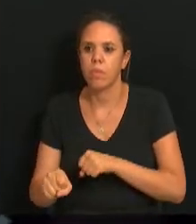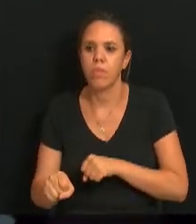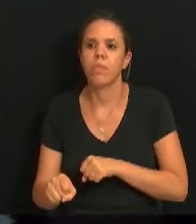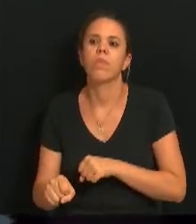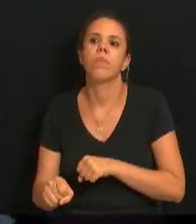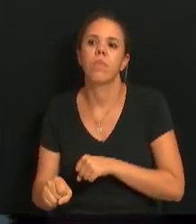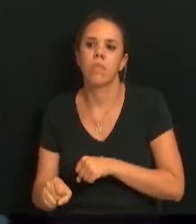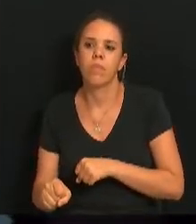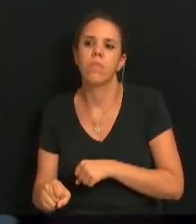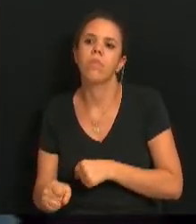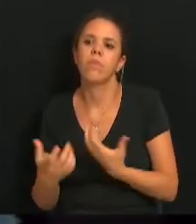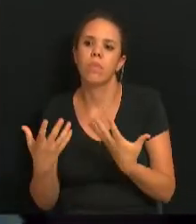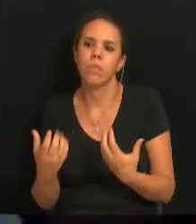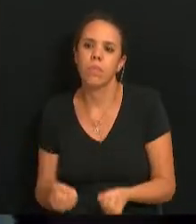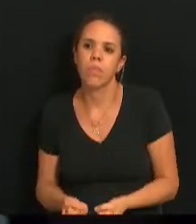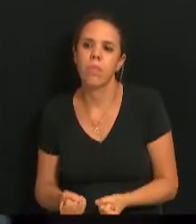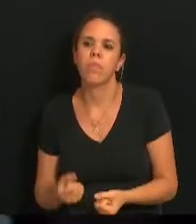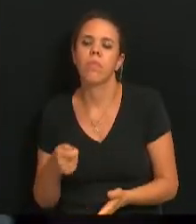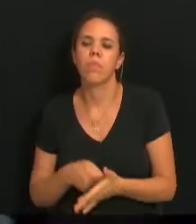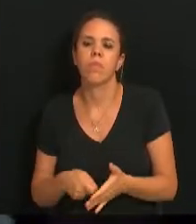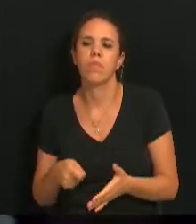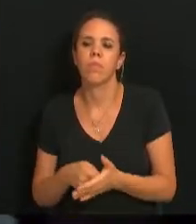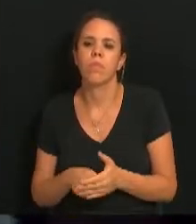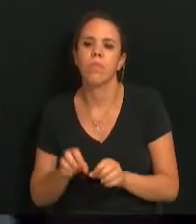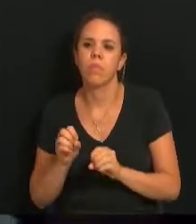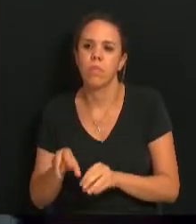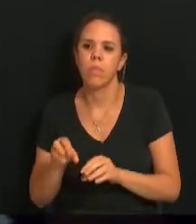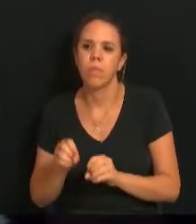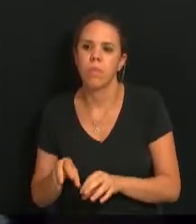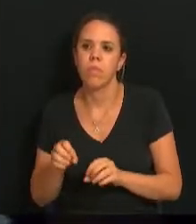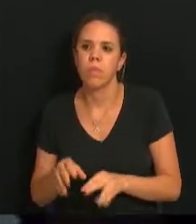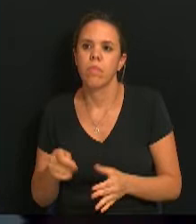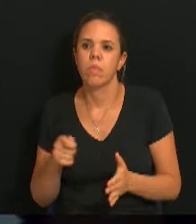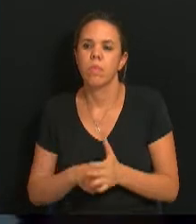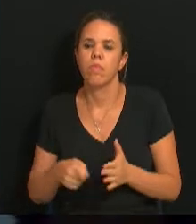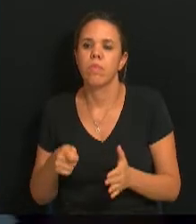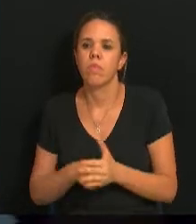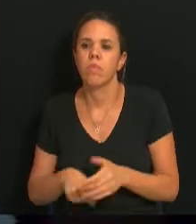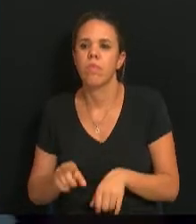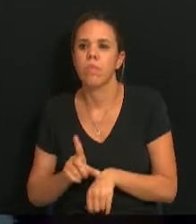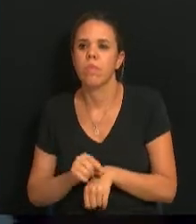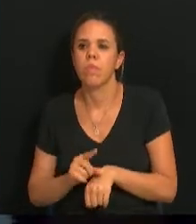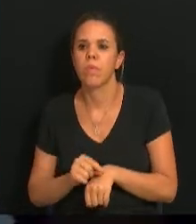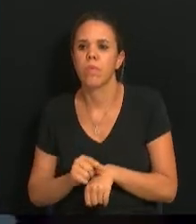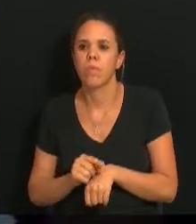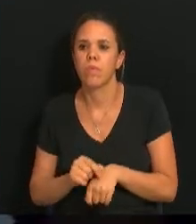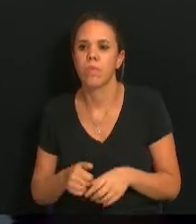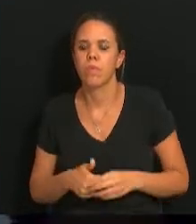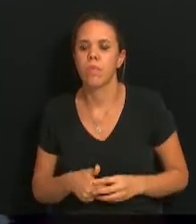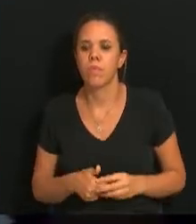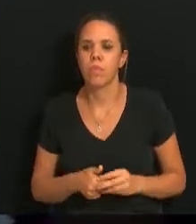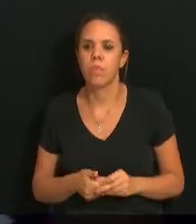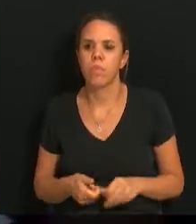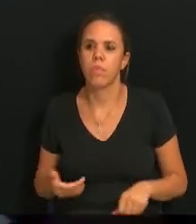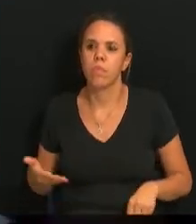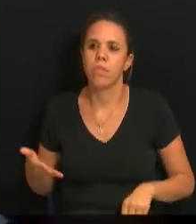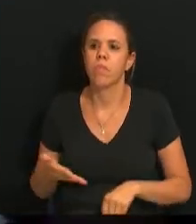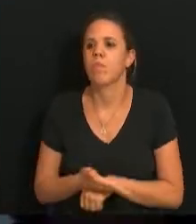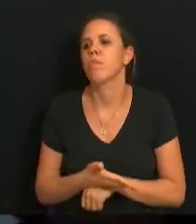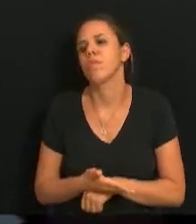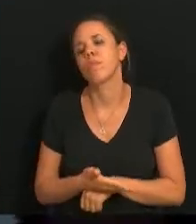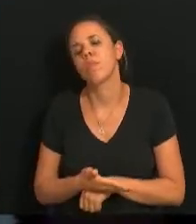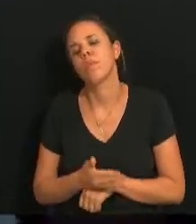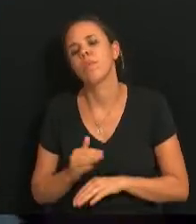emancipatória, que forme lutadores, uma luta anticapitalista hoje, esse aspecto da inserção da escola na